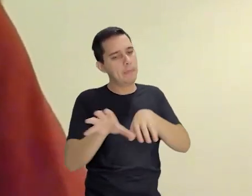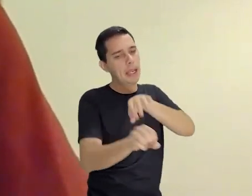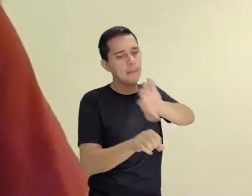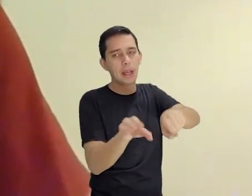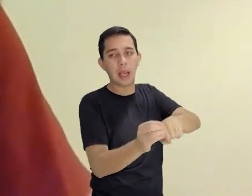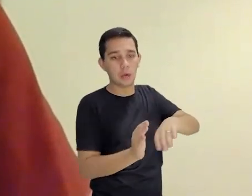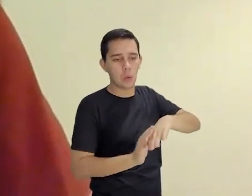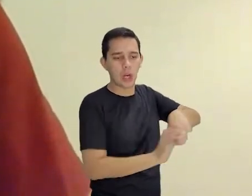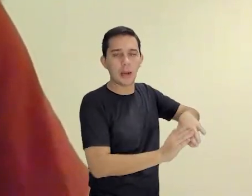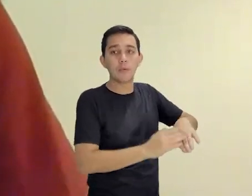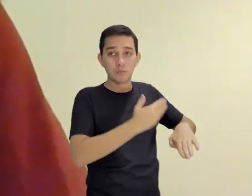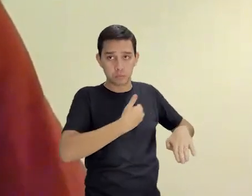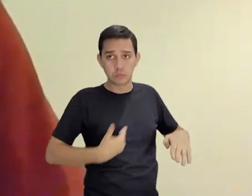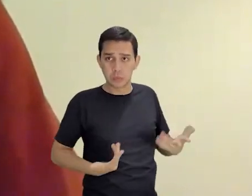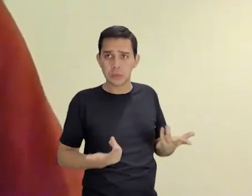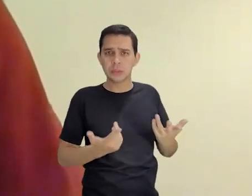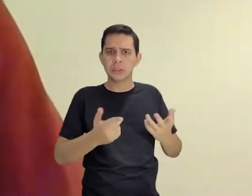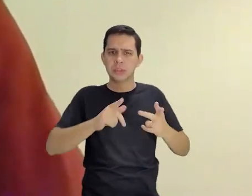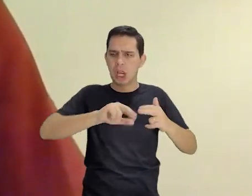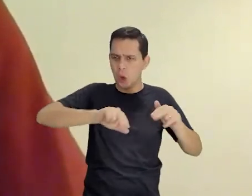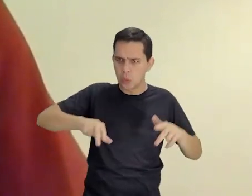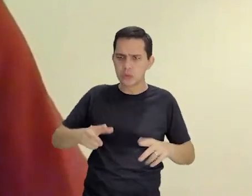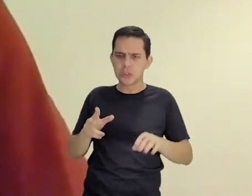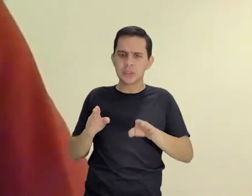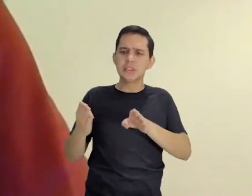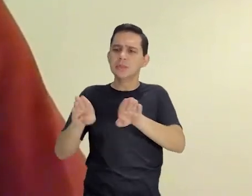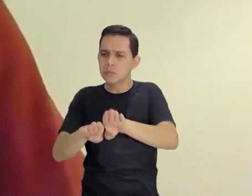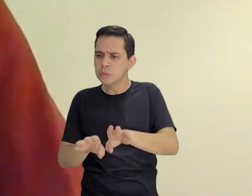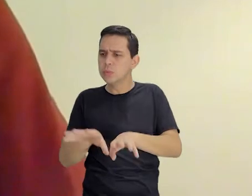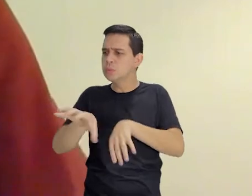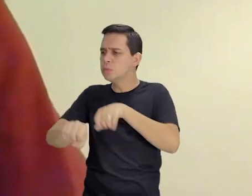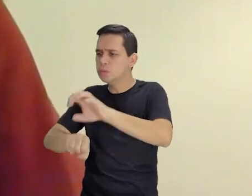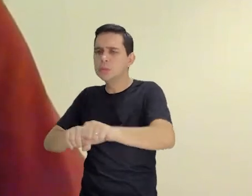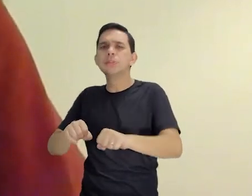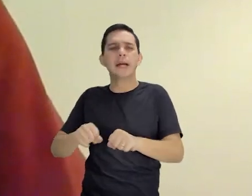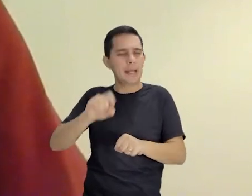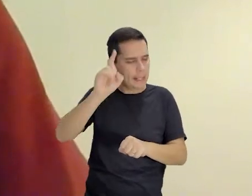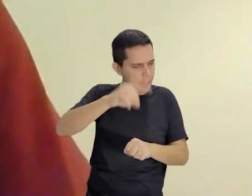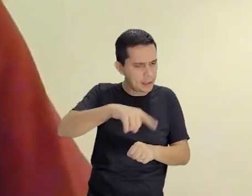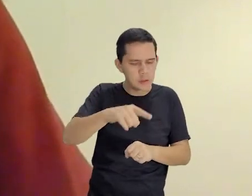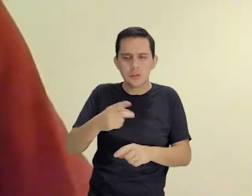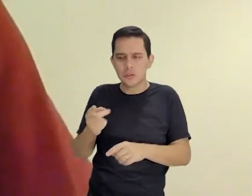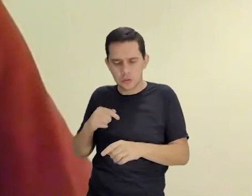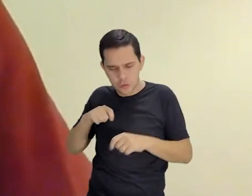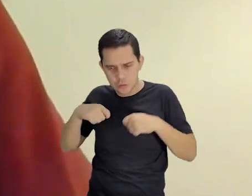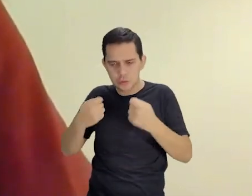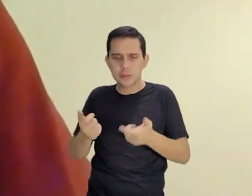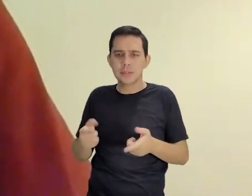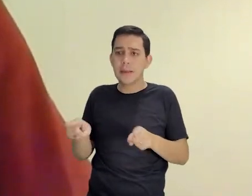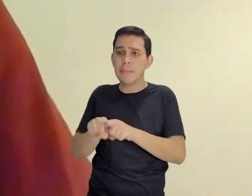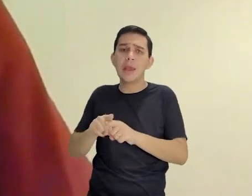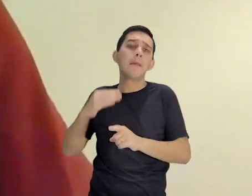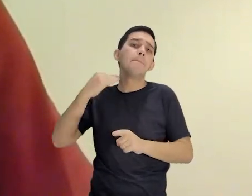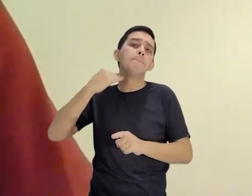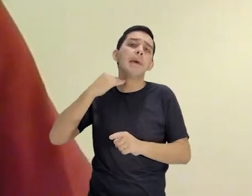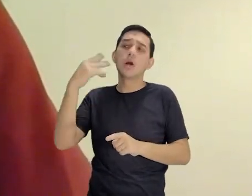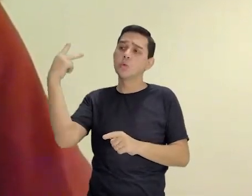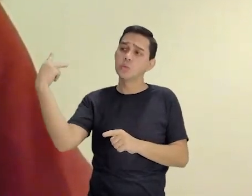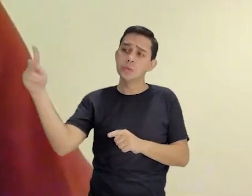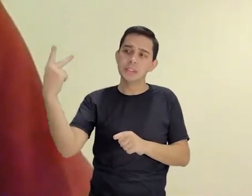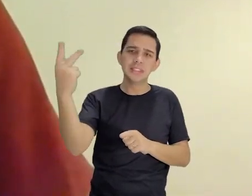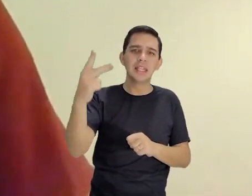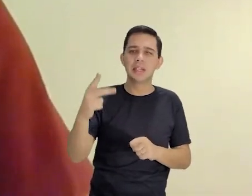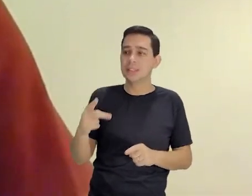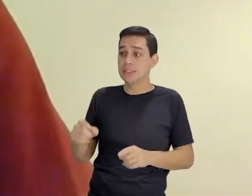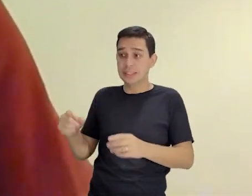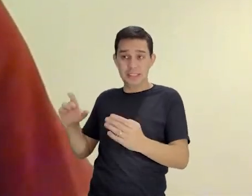de alguns valores investidos em criptoativos, fora contas bancárias vinculadas às